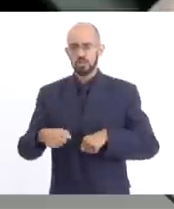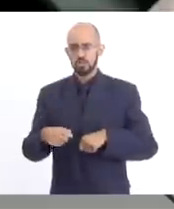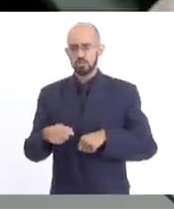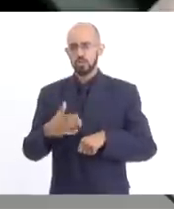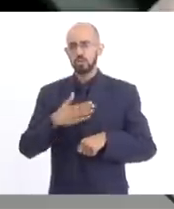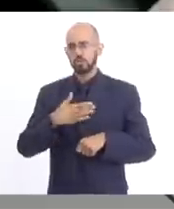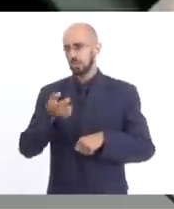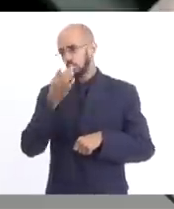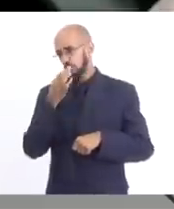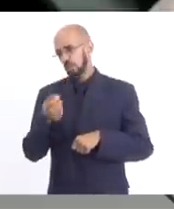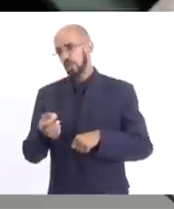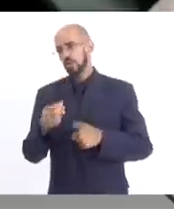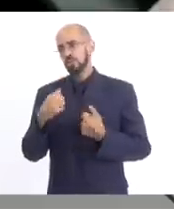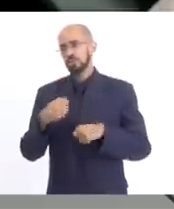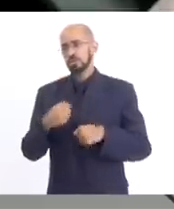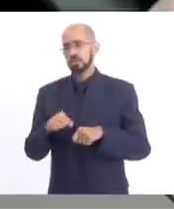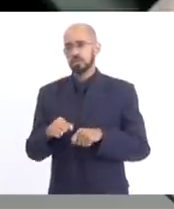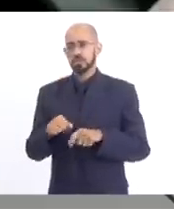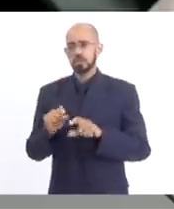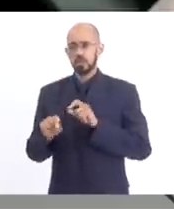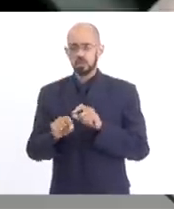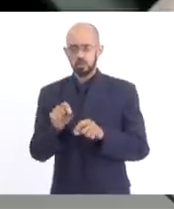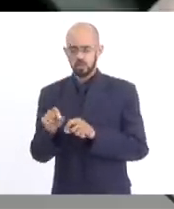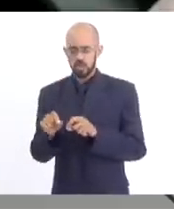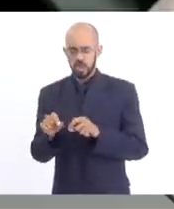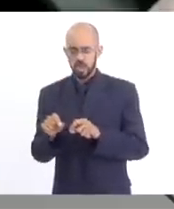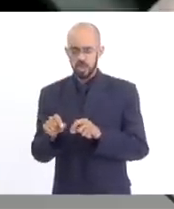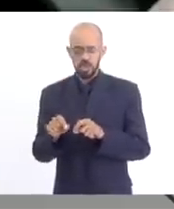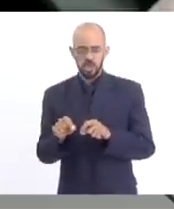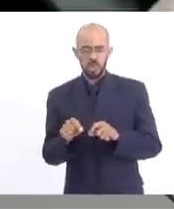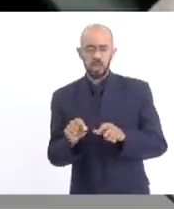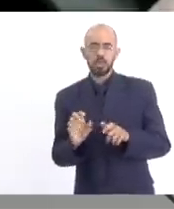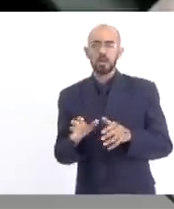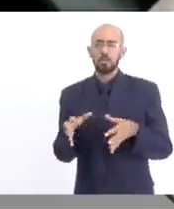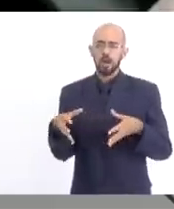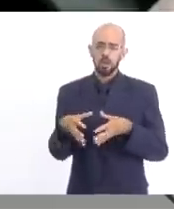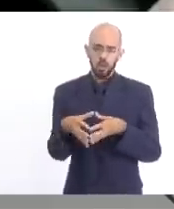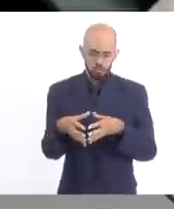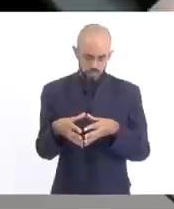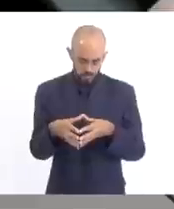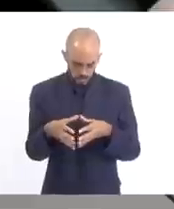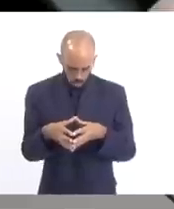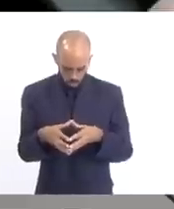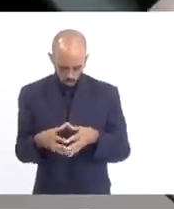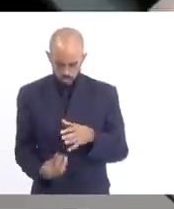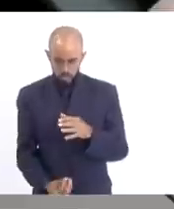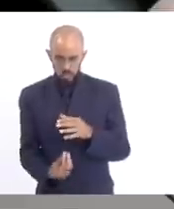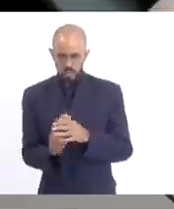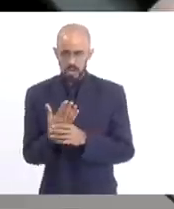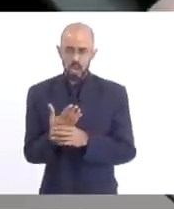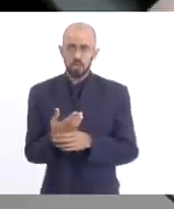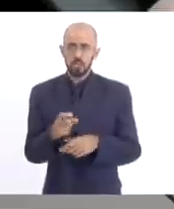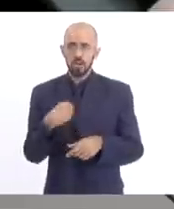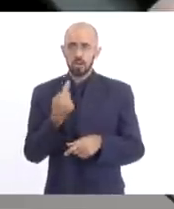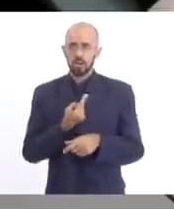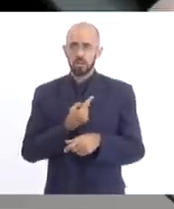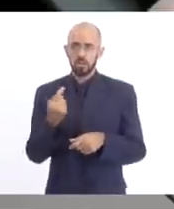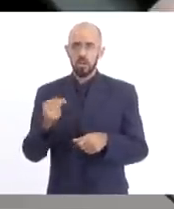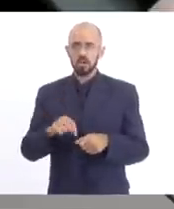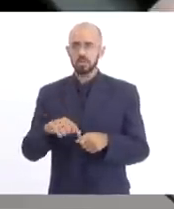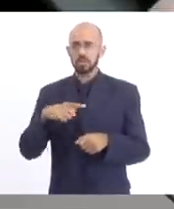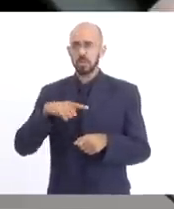acho que teria que passar pelo crivo aí de alguma comissão, tá? Para a gente ter esse mais